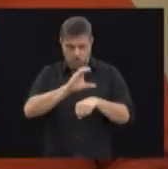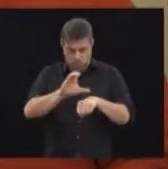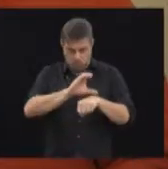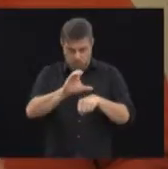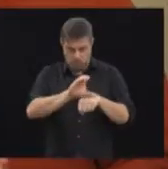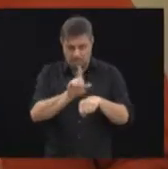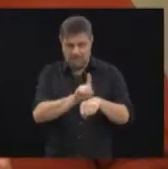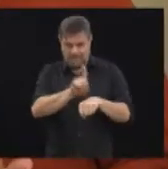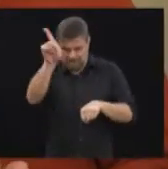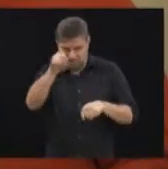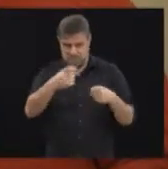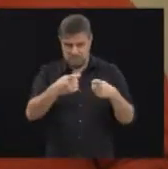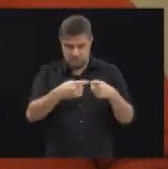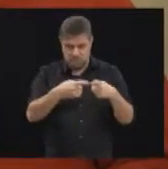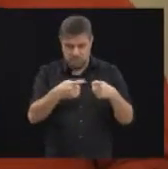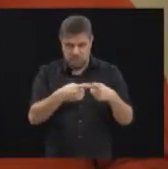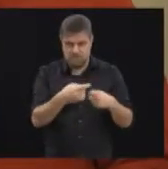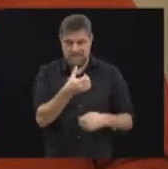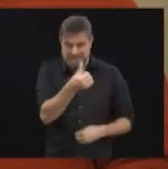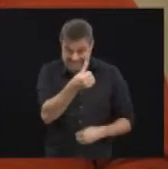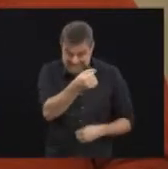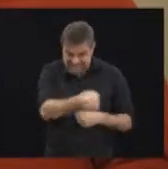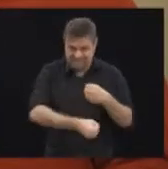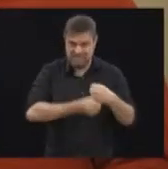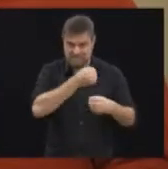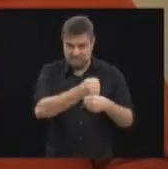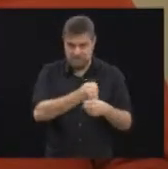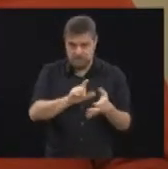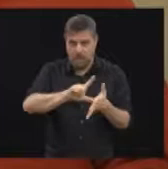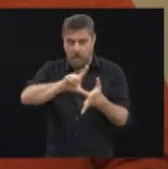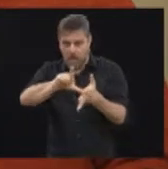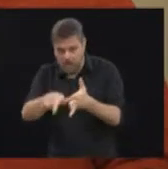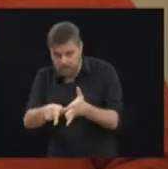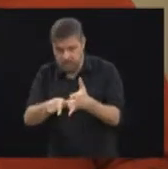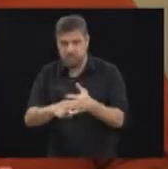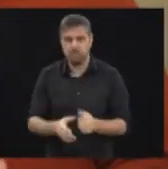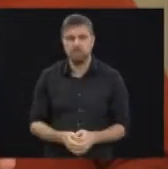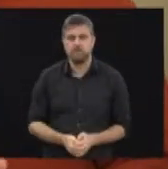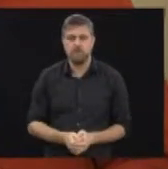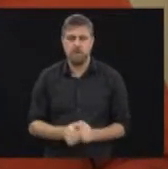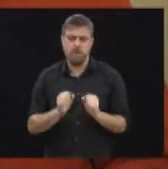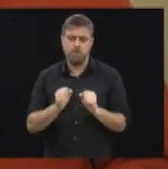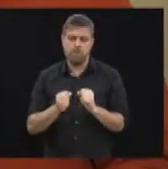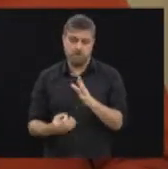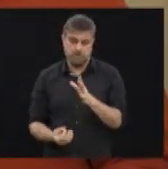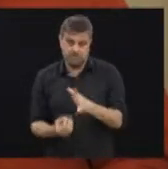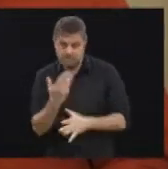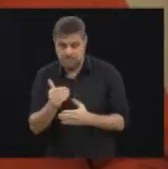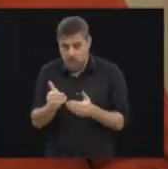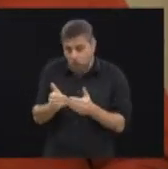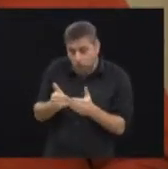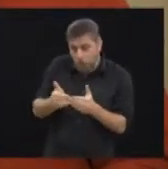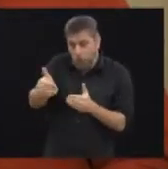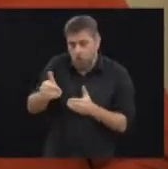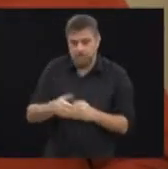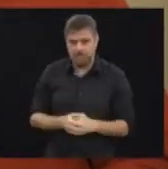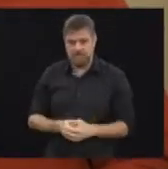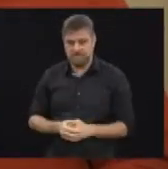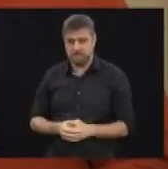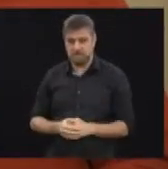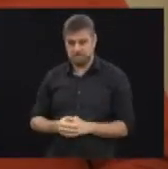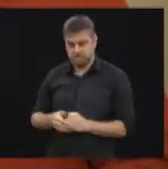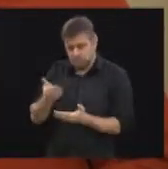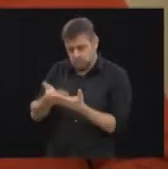Tem que completar o curso de graduação, né? Que são 6 anos, e após o curso de graduação é que